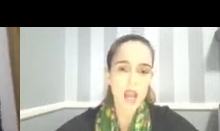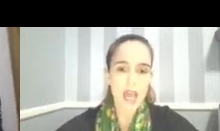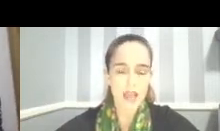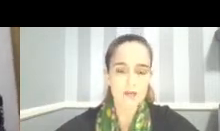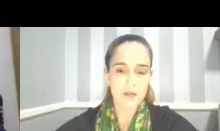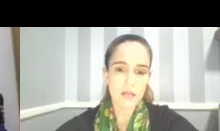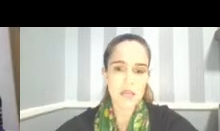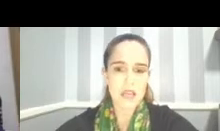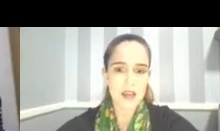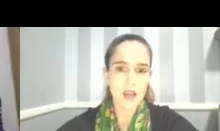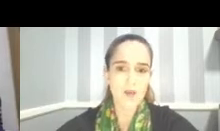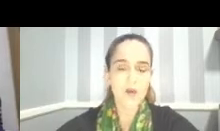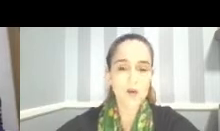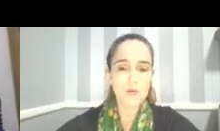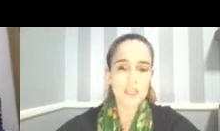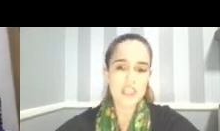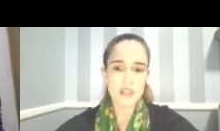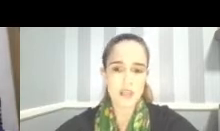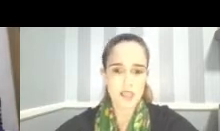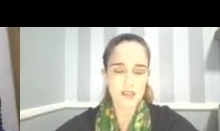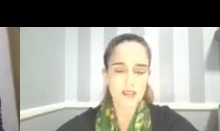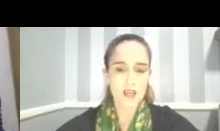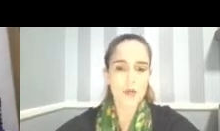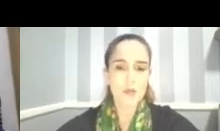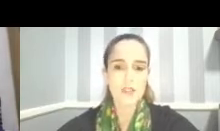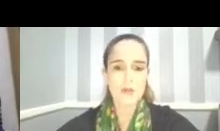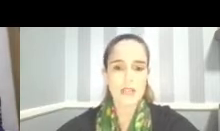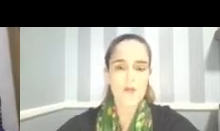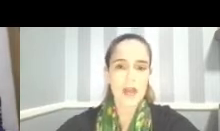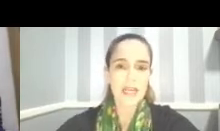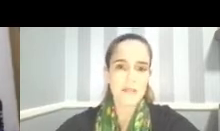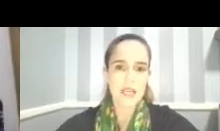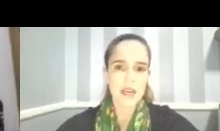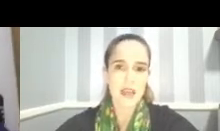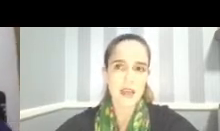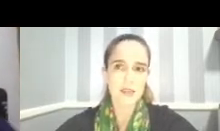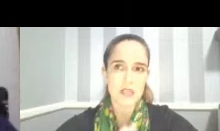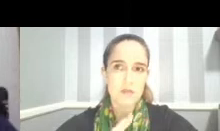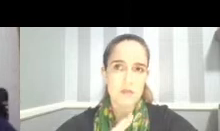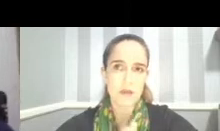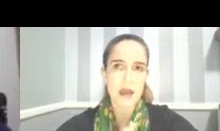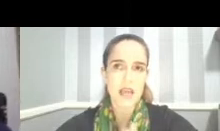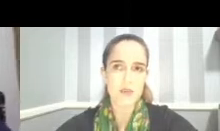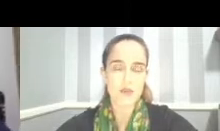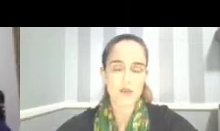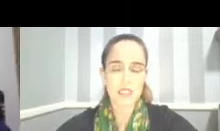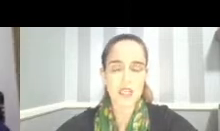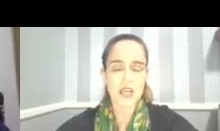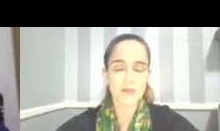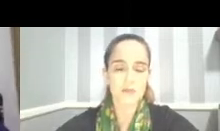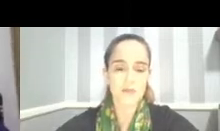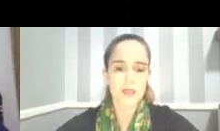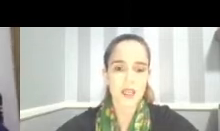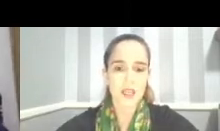e volemia é o volume de sangue. Quando a pessoa está com anemia, ela não está com uma baixa no volume